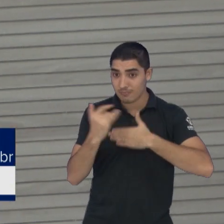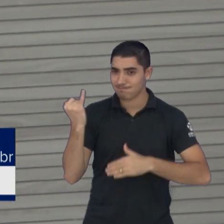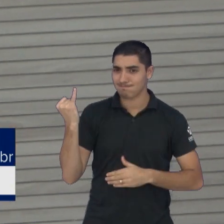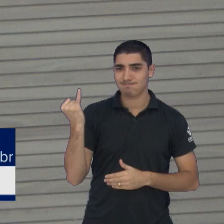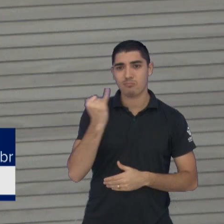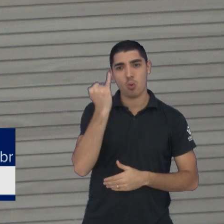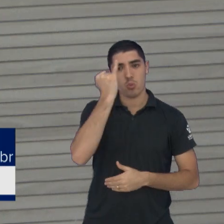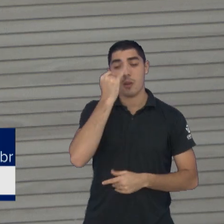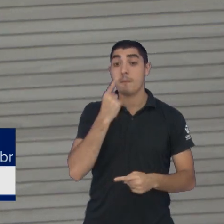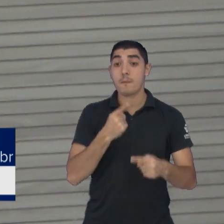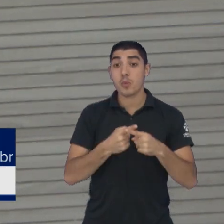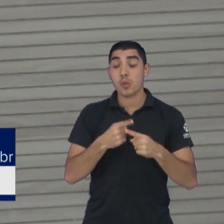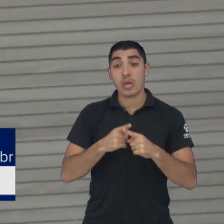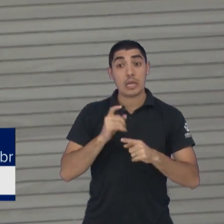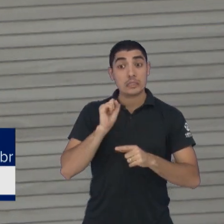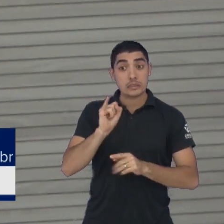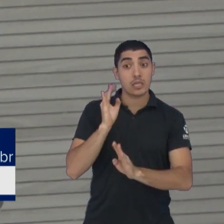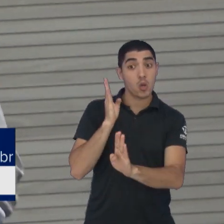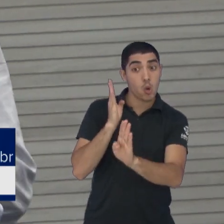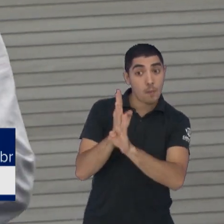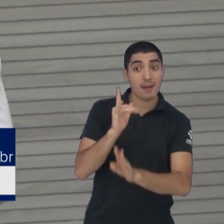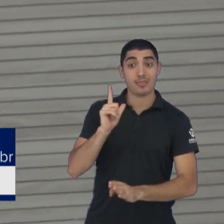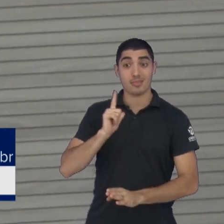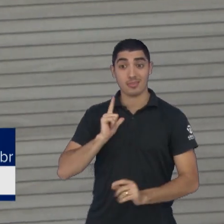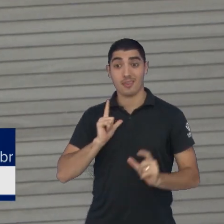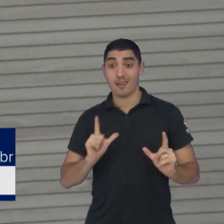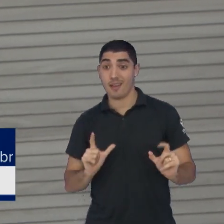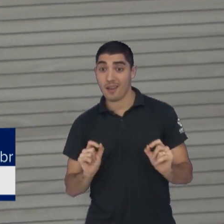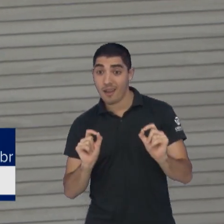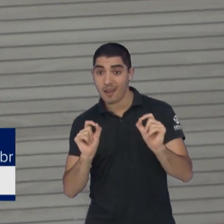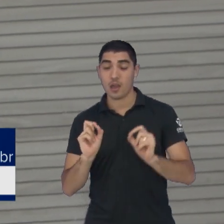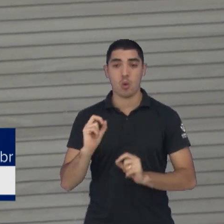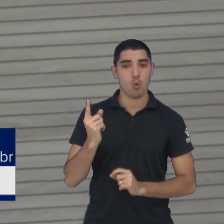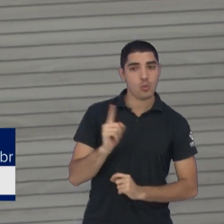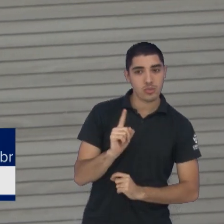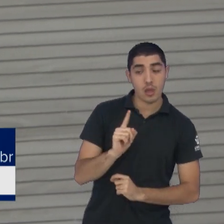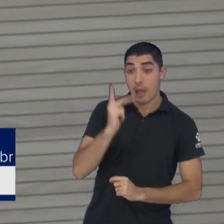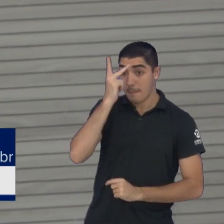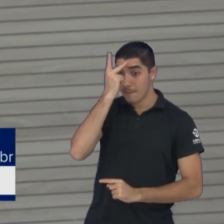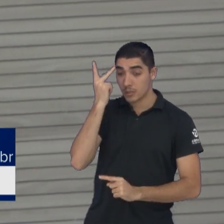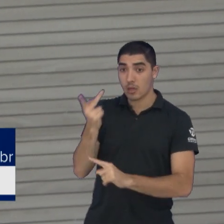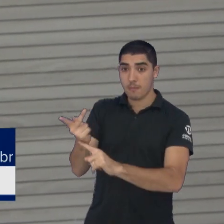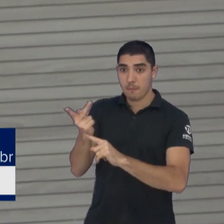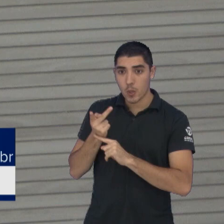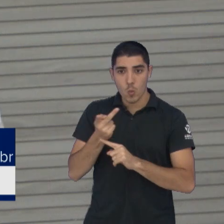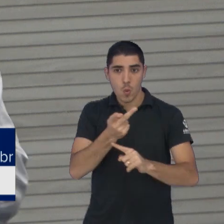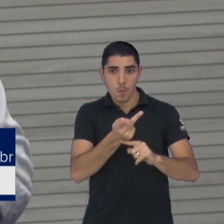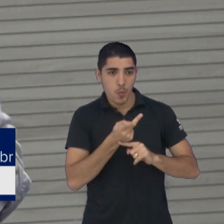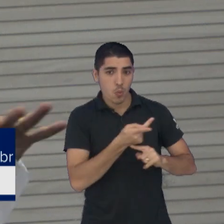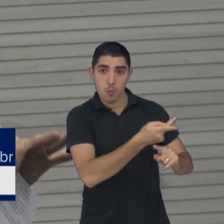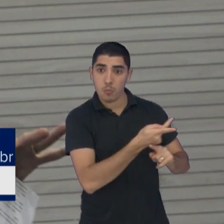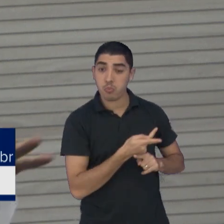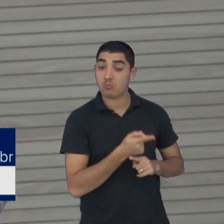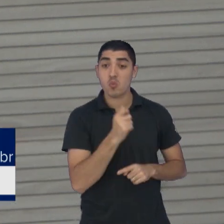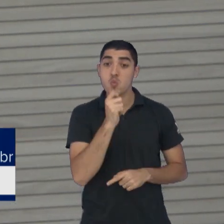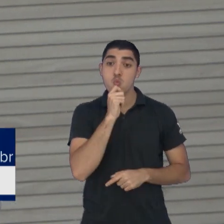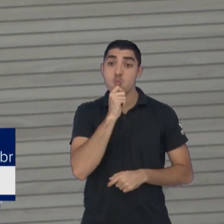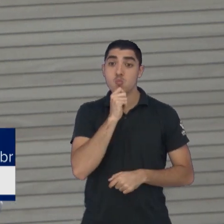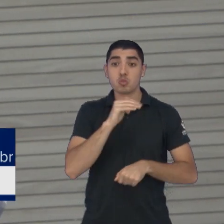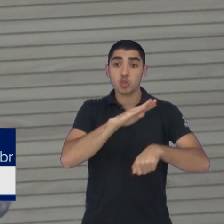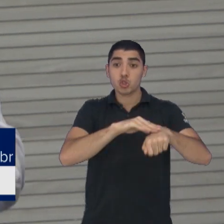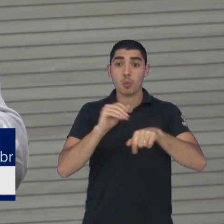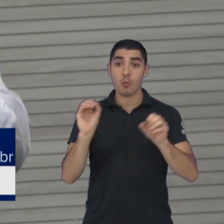uma possibilidade de câncer ou não. Então, pessoas nos procurando assustados que não têm uma chamada. A